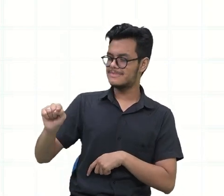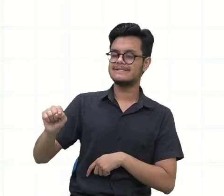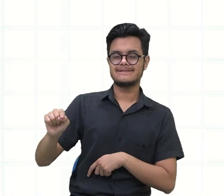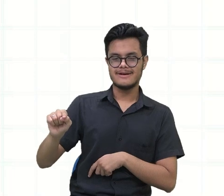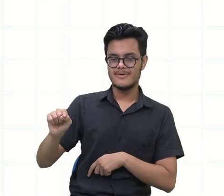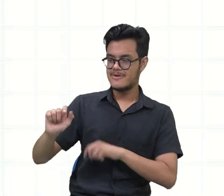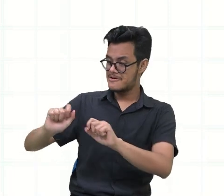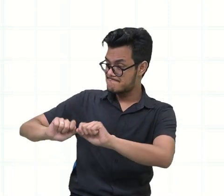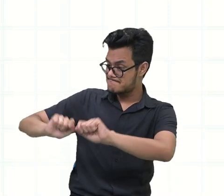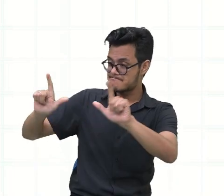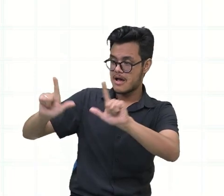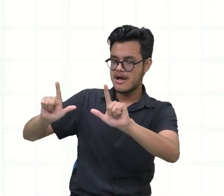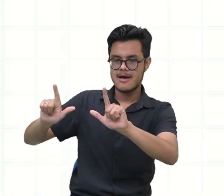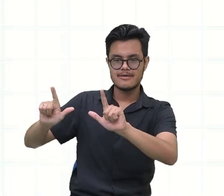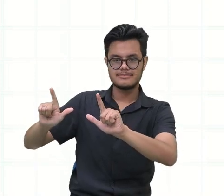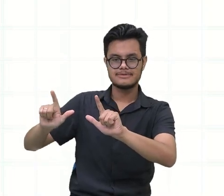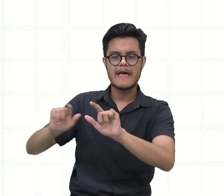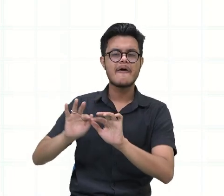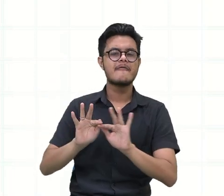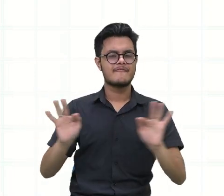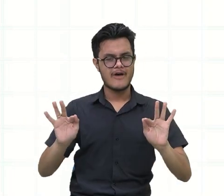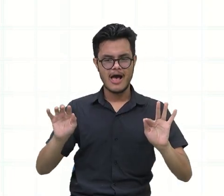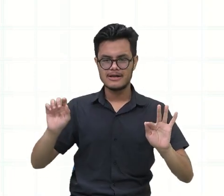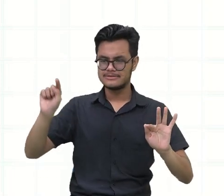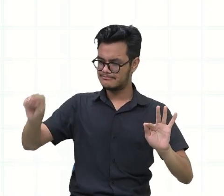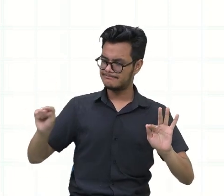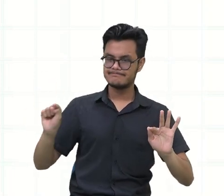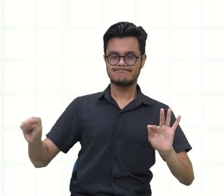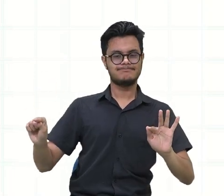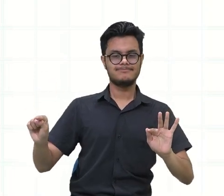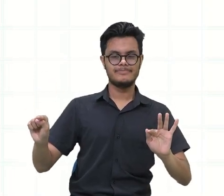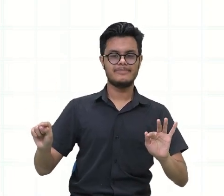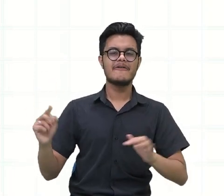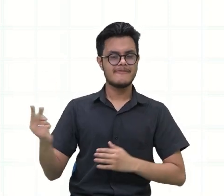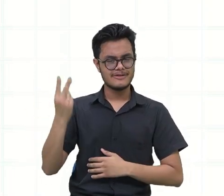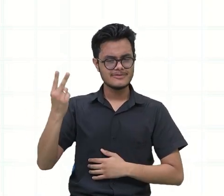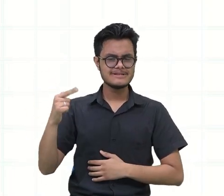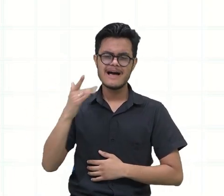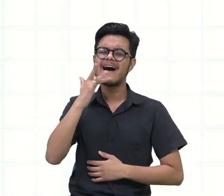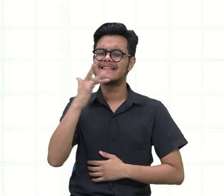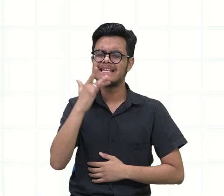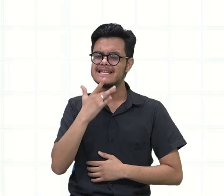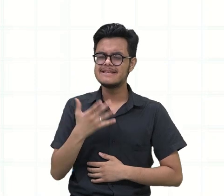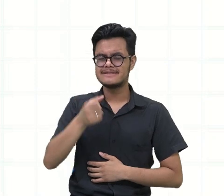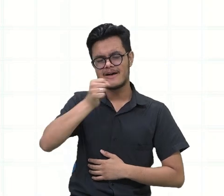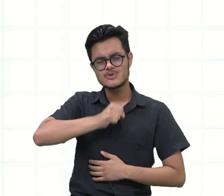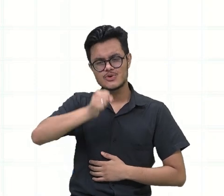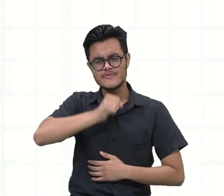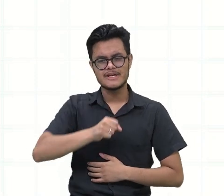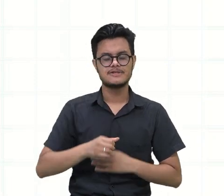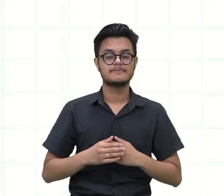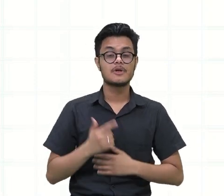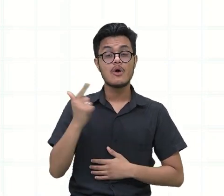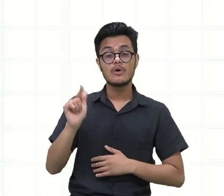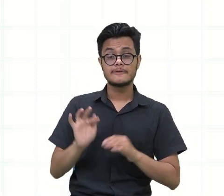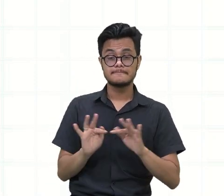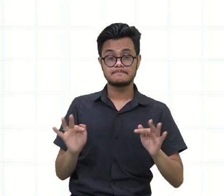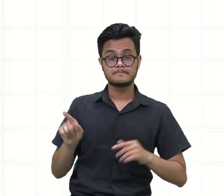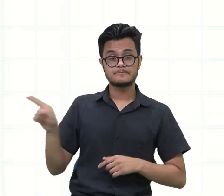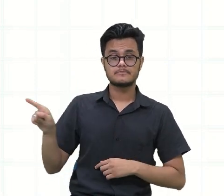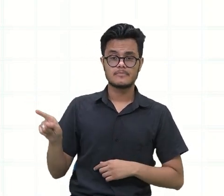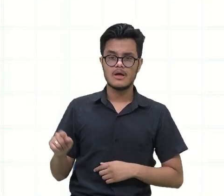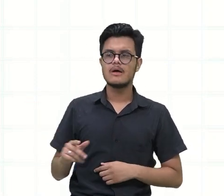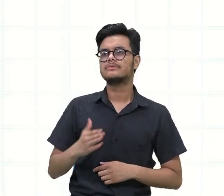essa ênfase, né? Para valorizar esse sorvete. Até que, enfim,